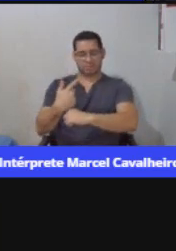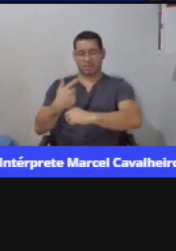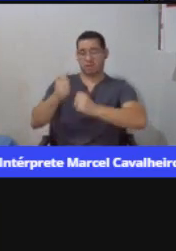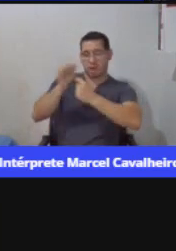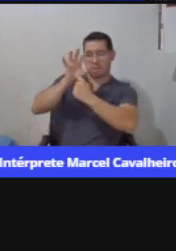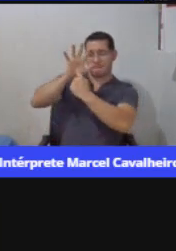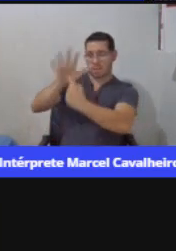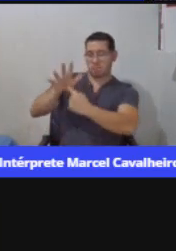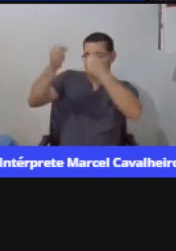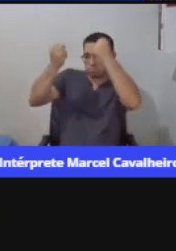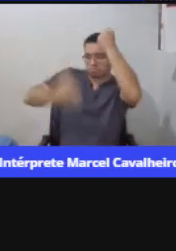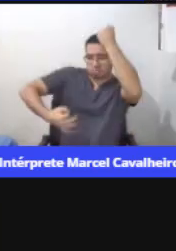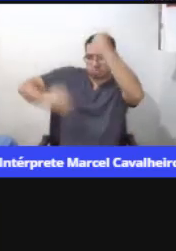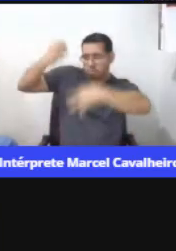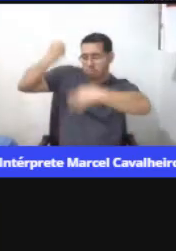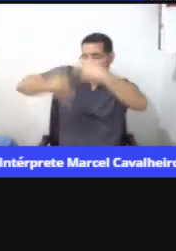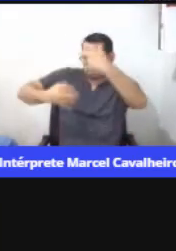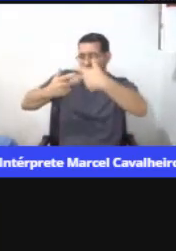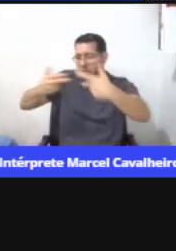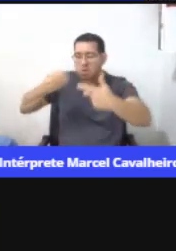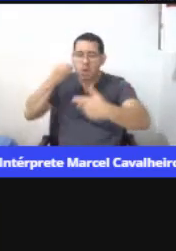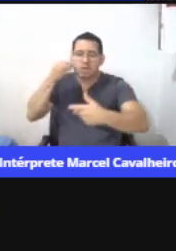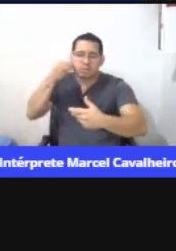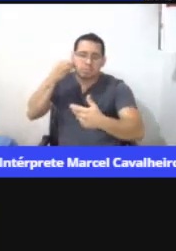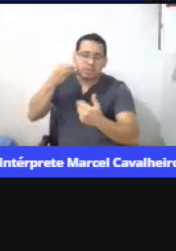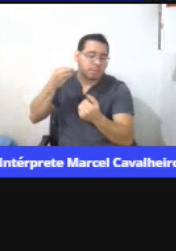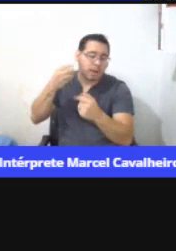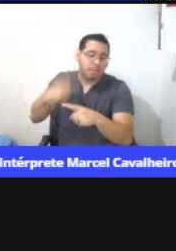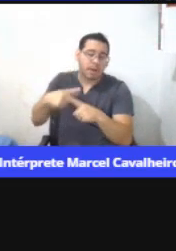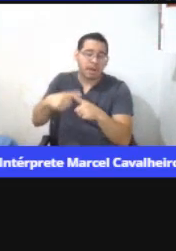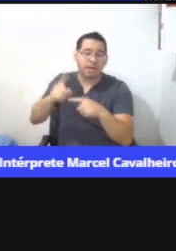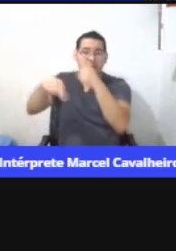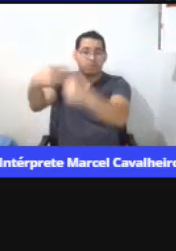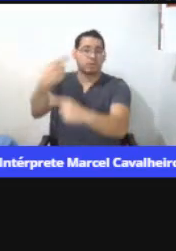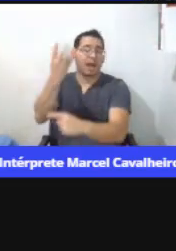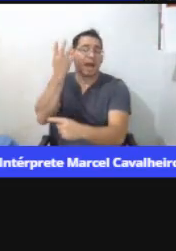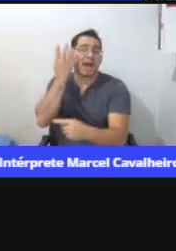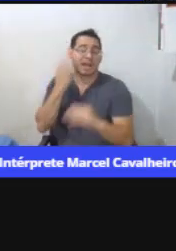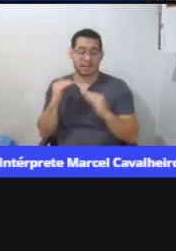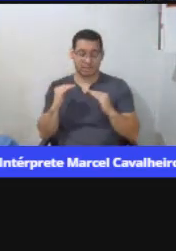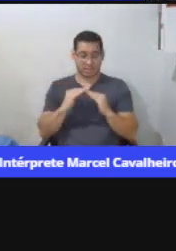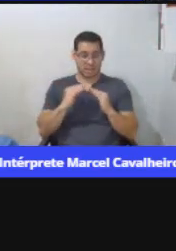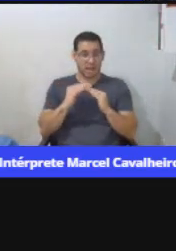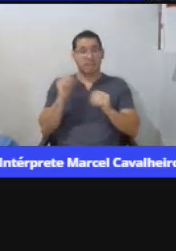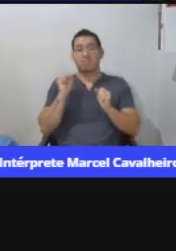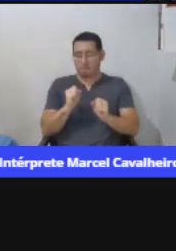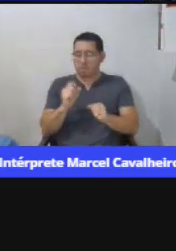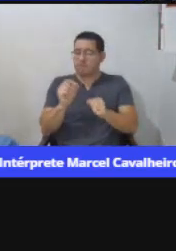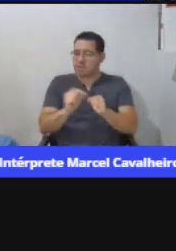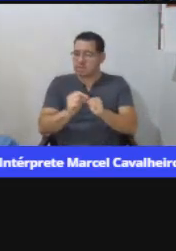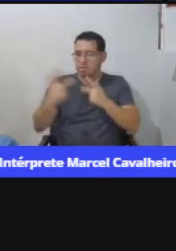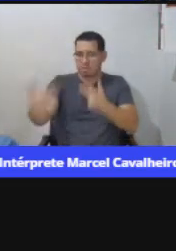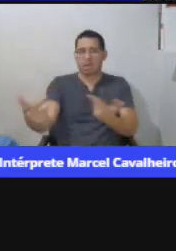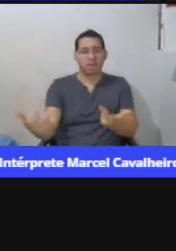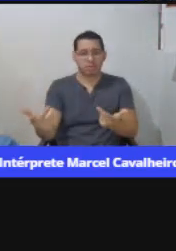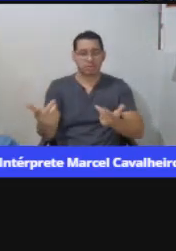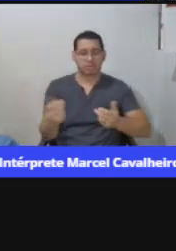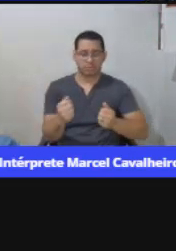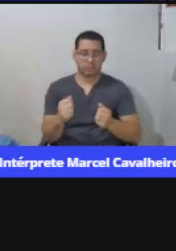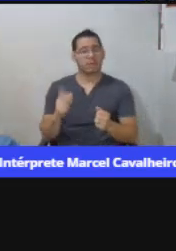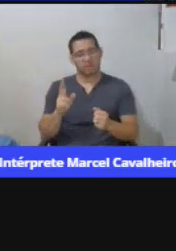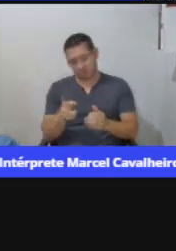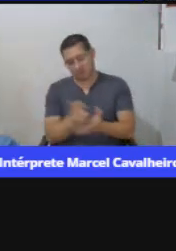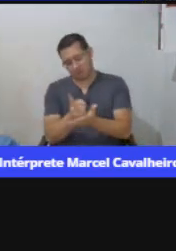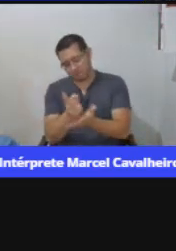mostrando alguma experimentação que a criança possa fazer em casa, dentro de todos aqueles critérios de cuidado,